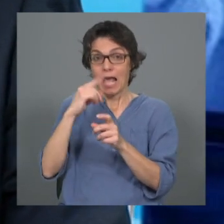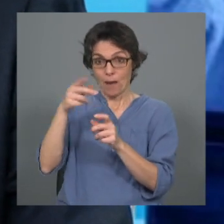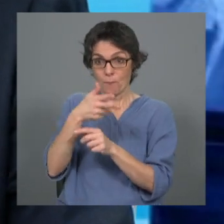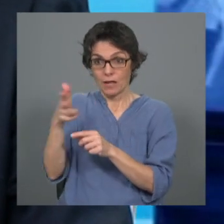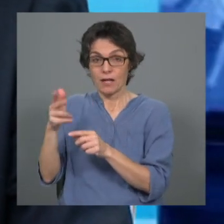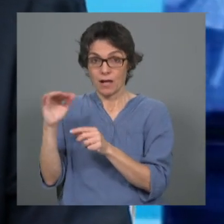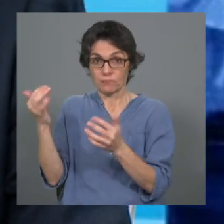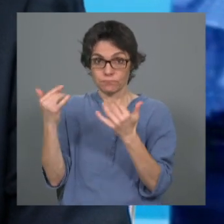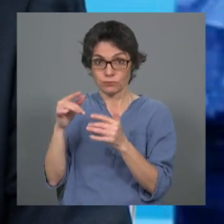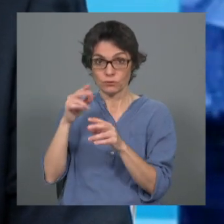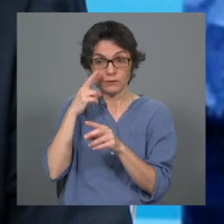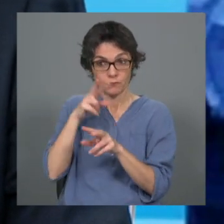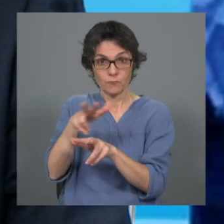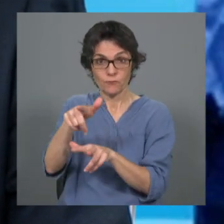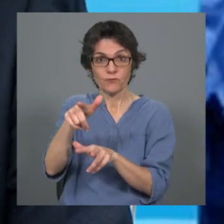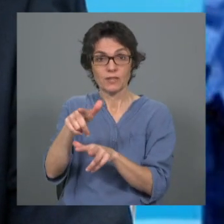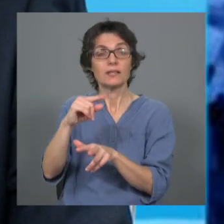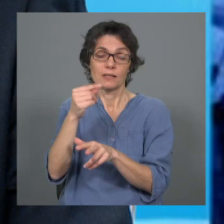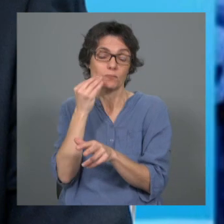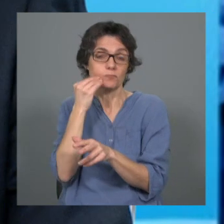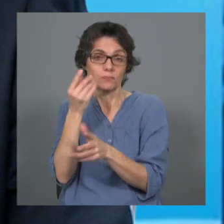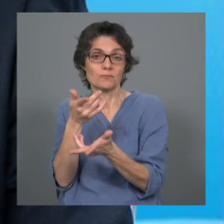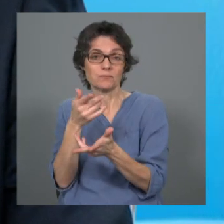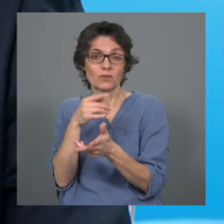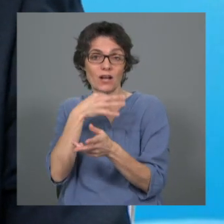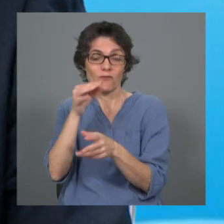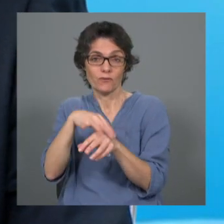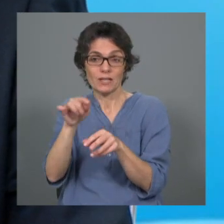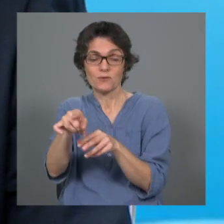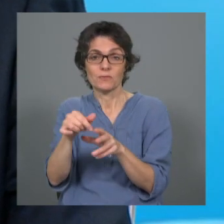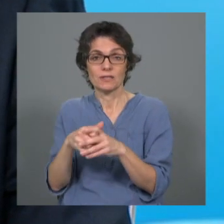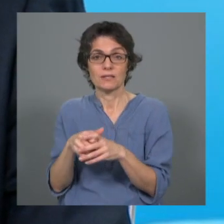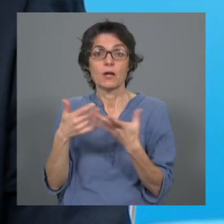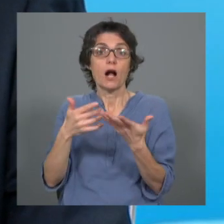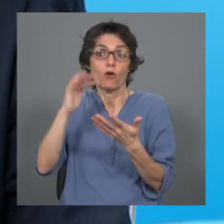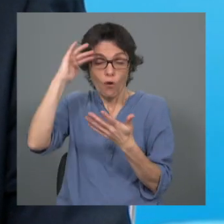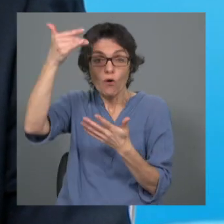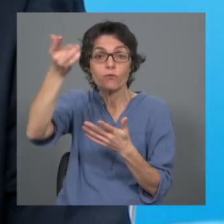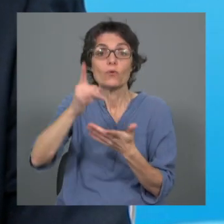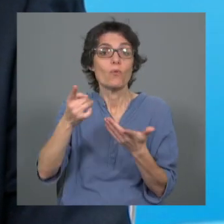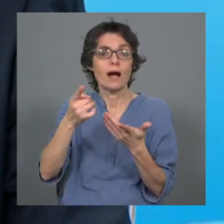nas Jornadas Mundiais da Juventude, que agora aí vem, mas que se inserem também neste caminho, neste sonho missionário